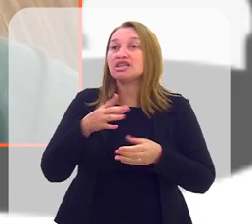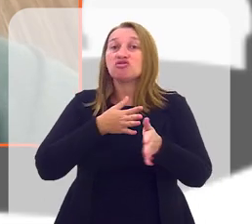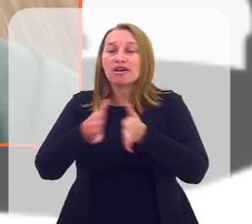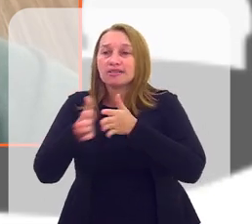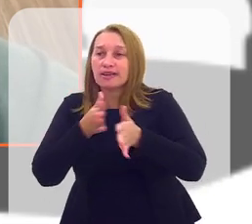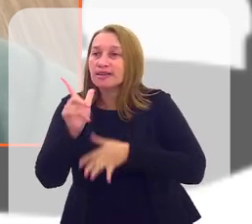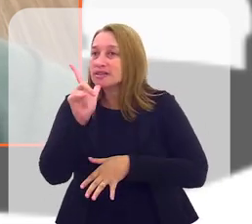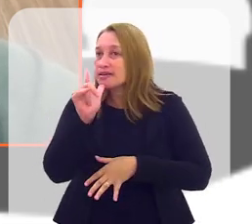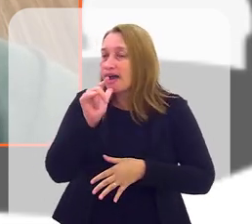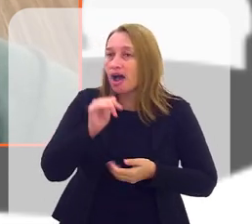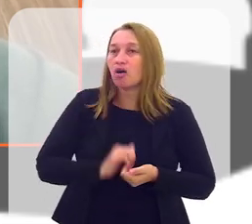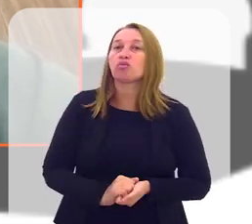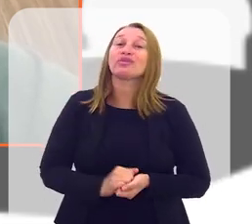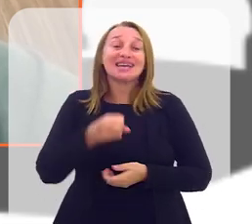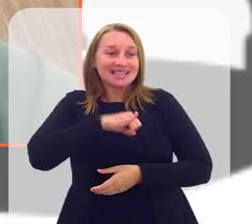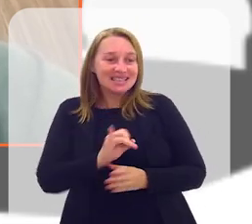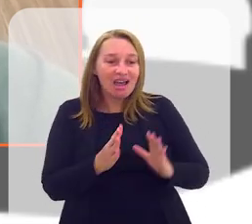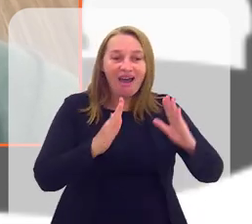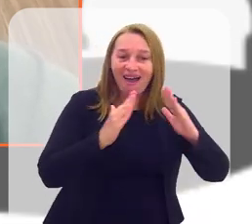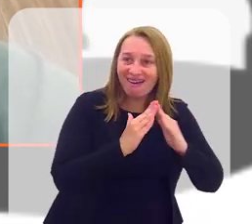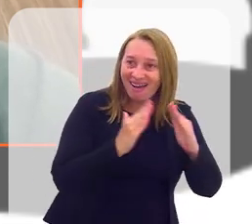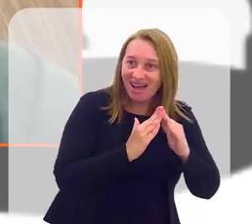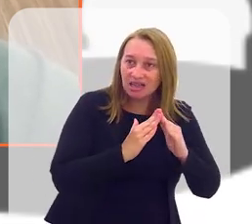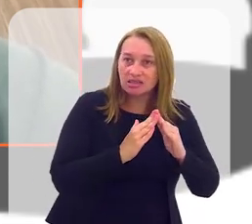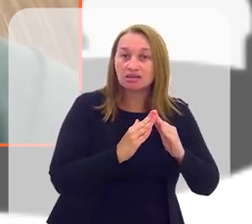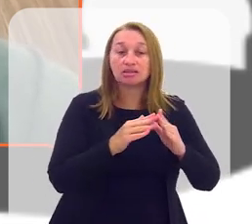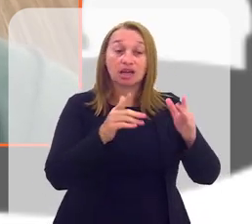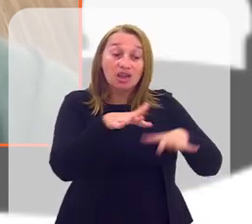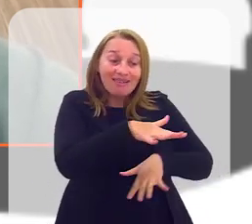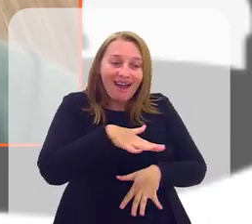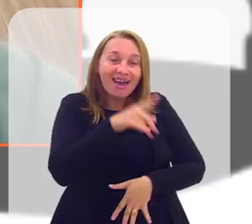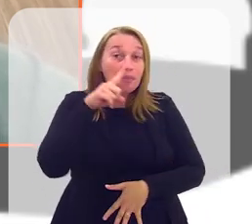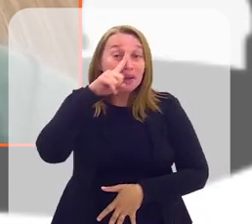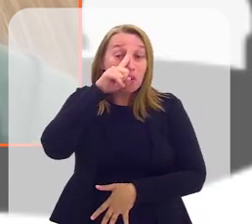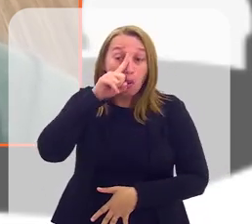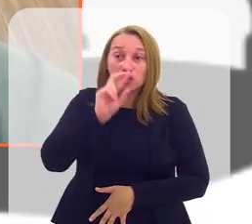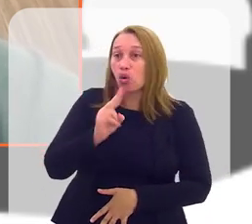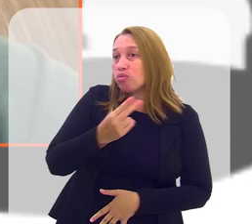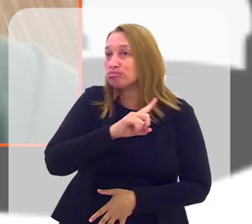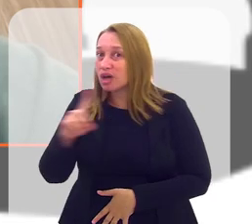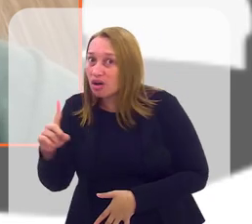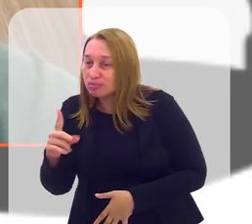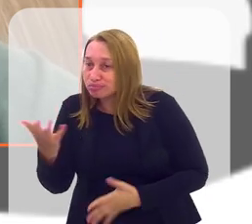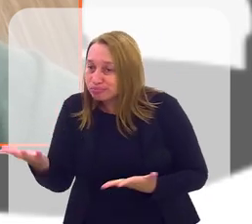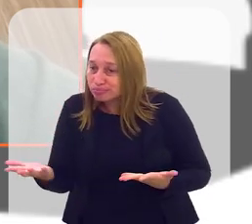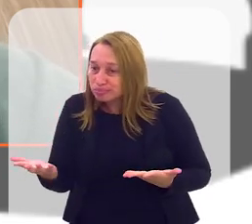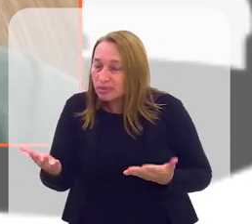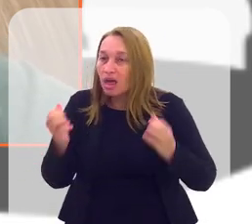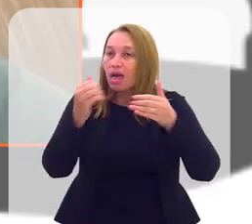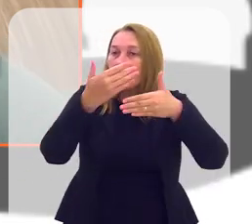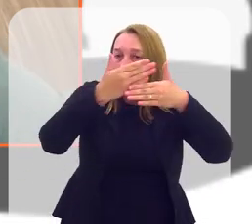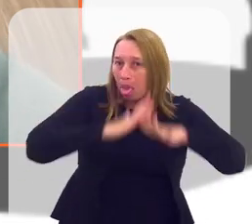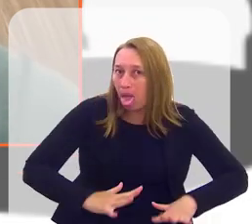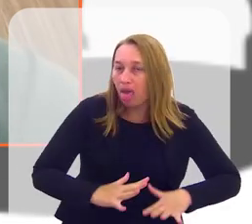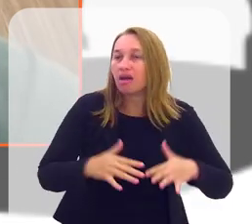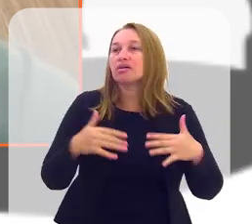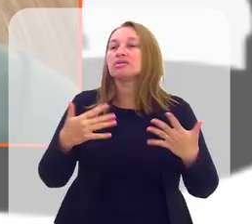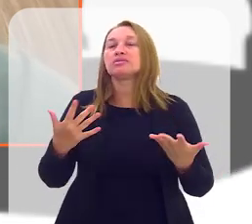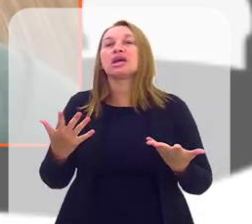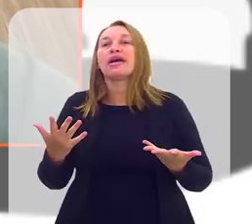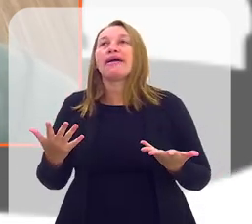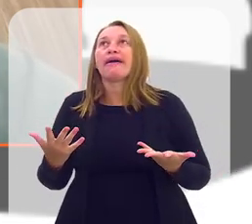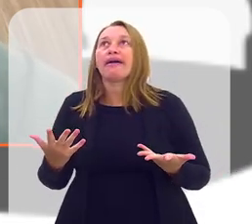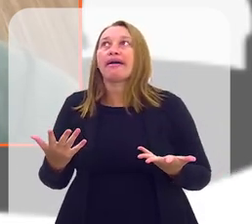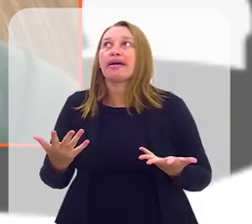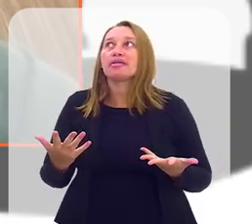se aquela moradia está ou não em área de risco, a densidade demográfica, enfim, são critérios objetivos